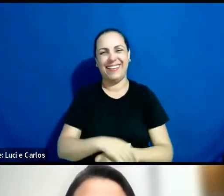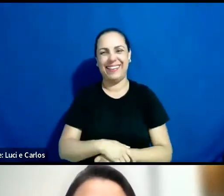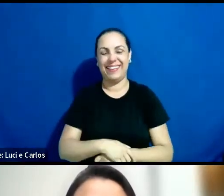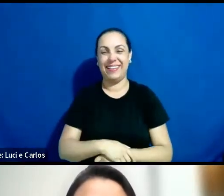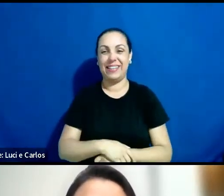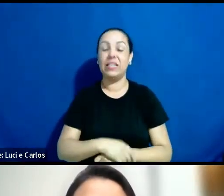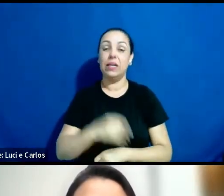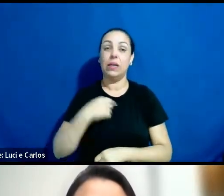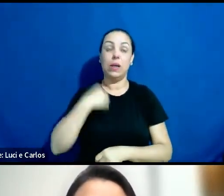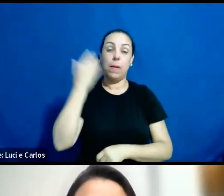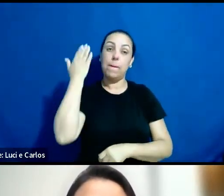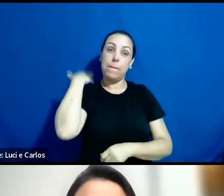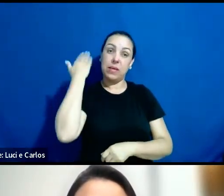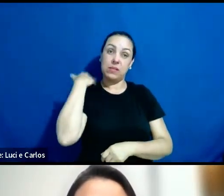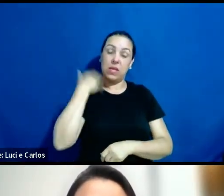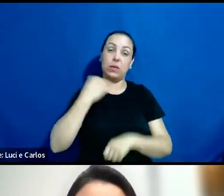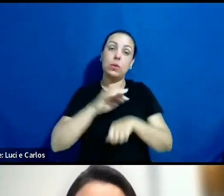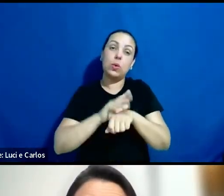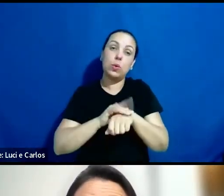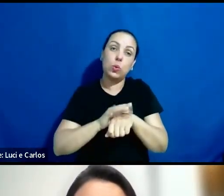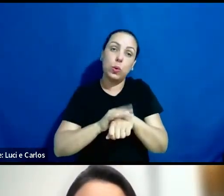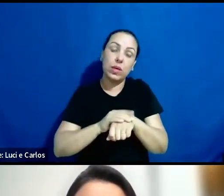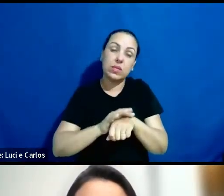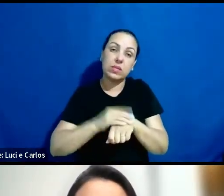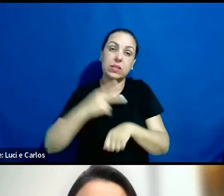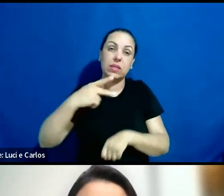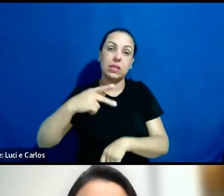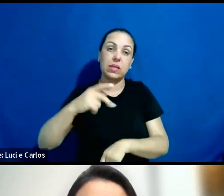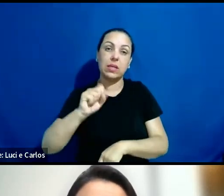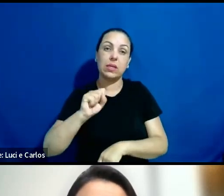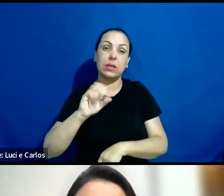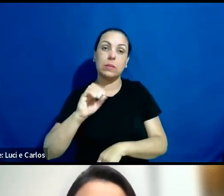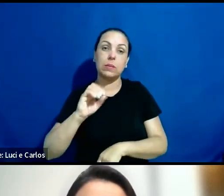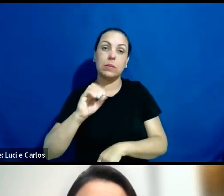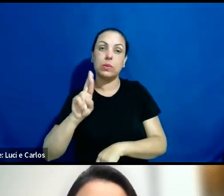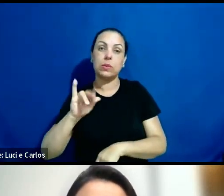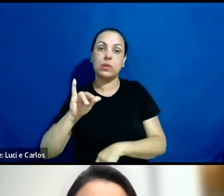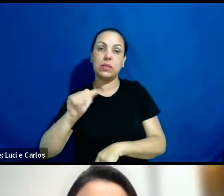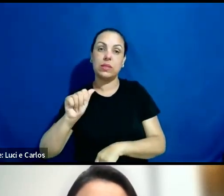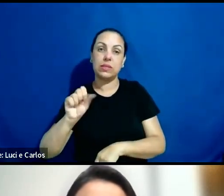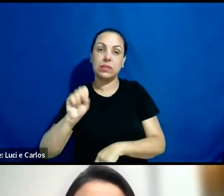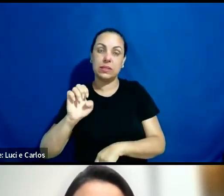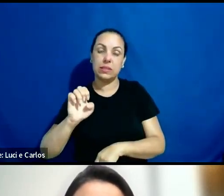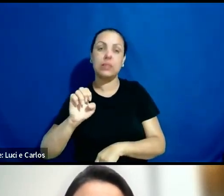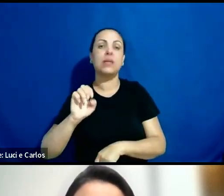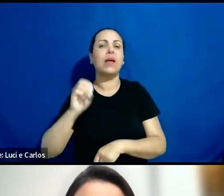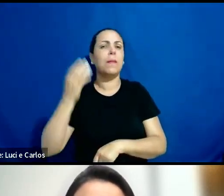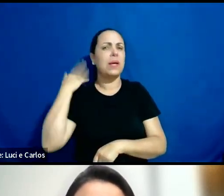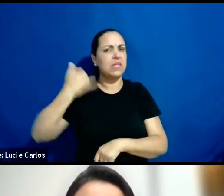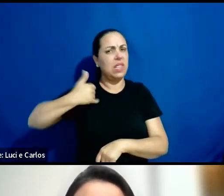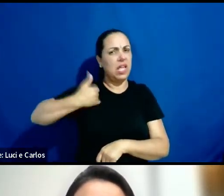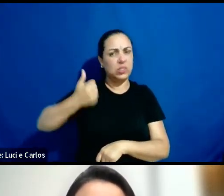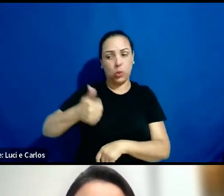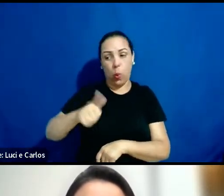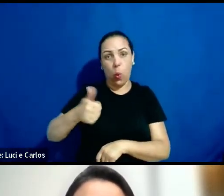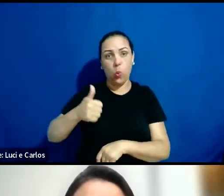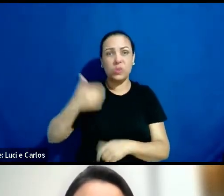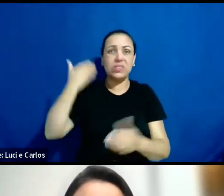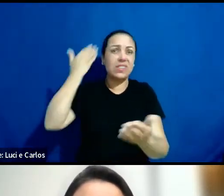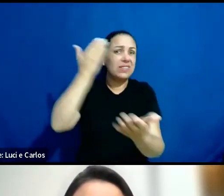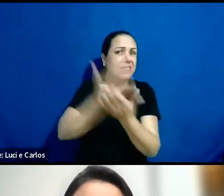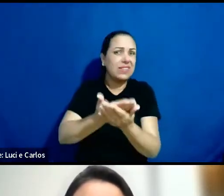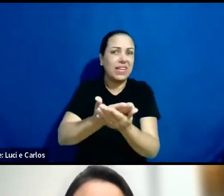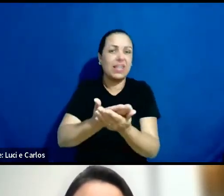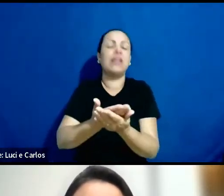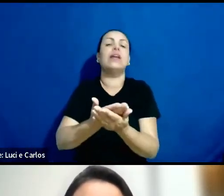autoimune, psoríase. Hoje eu não tenho mais. Eu tinha psoríase desde 11 anos de idade. Eu